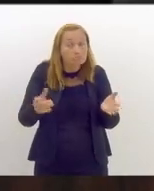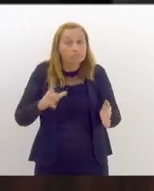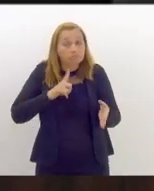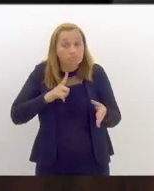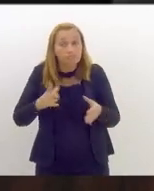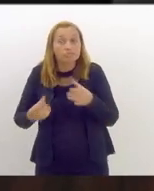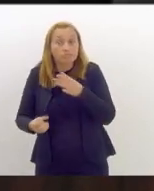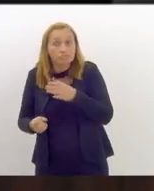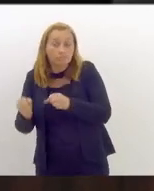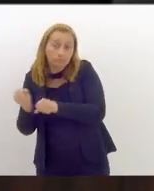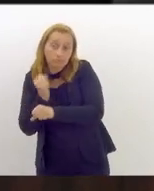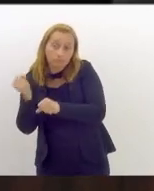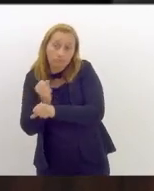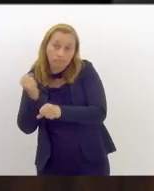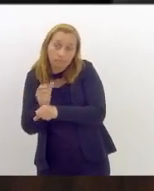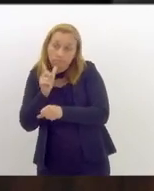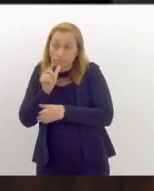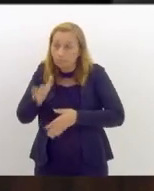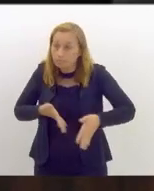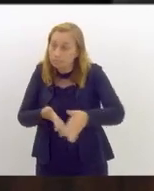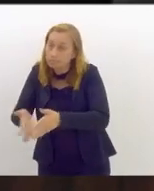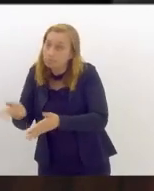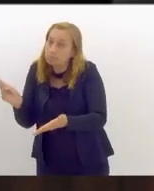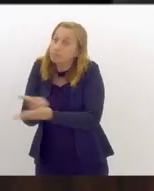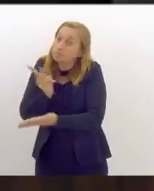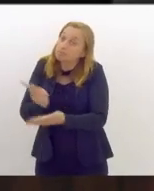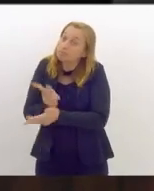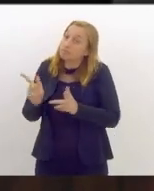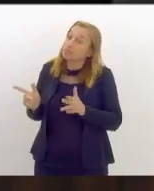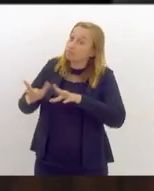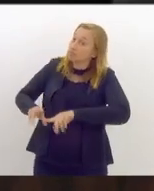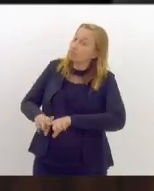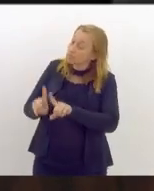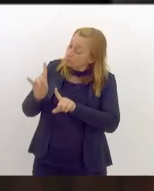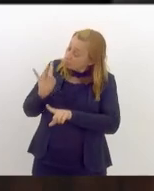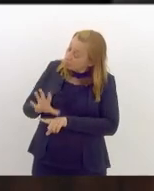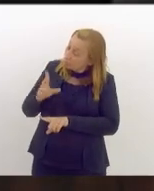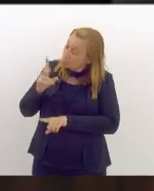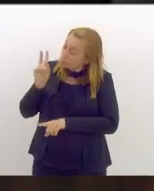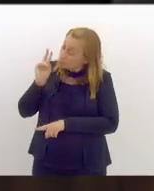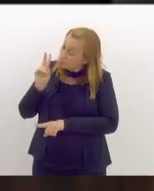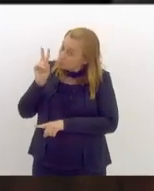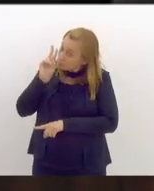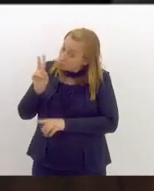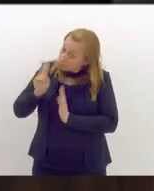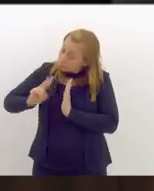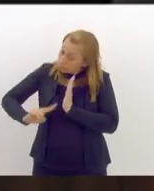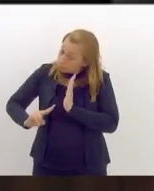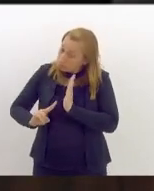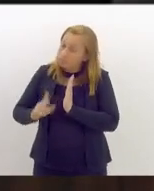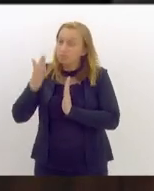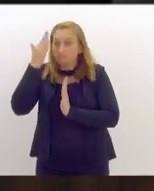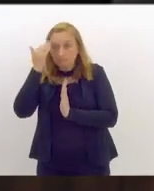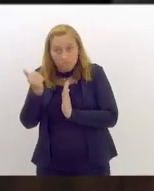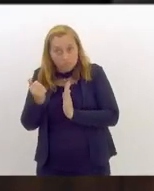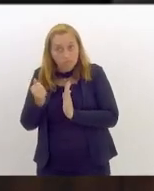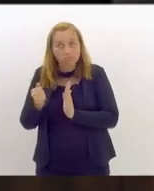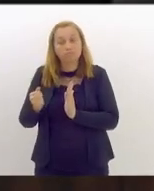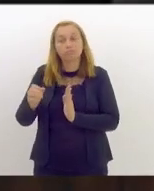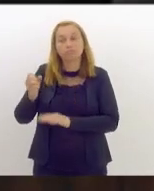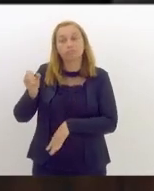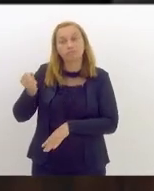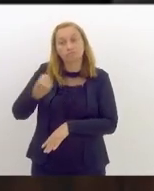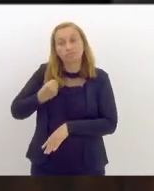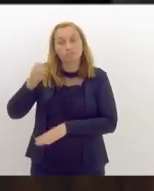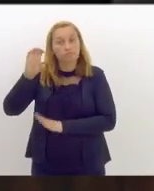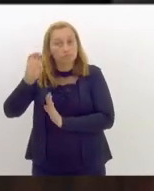na beira do rio que é regular e é diferente mas eu só tô lendo para que a gente saiba o teor da emenda número